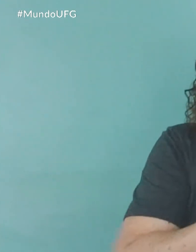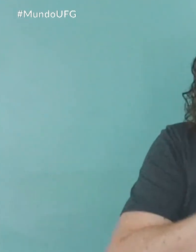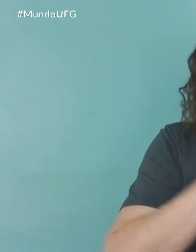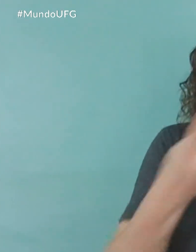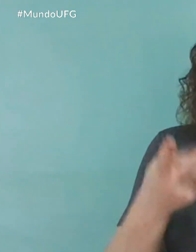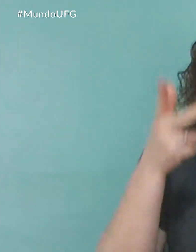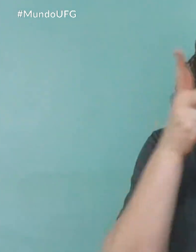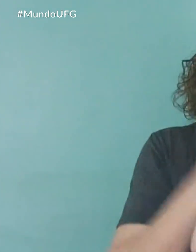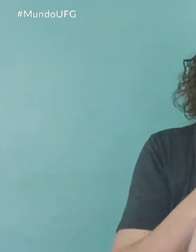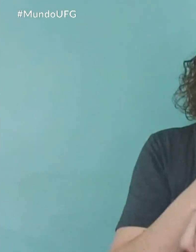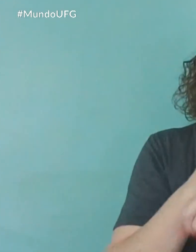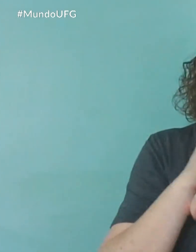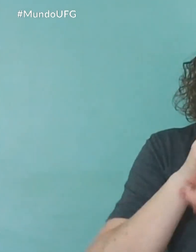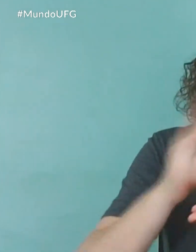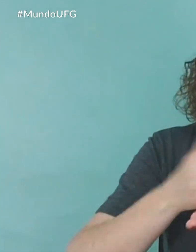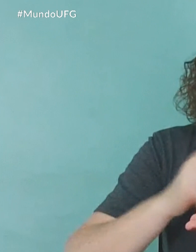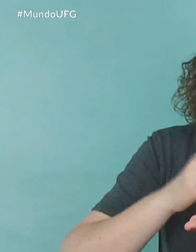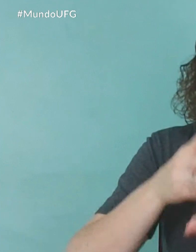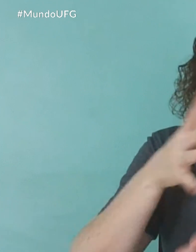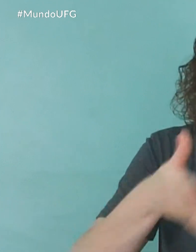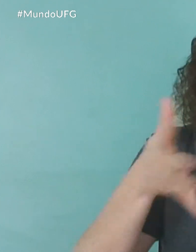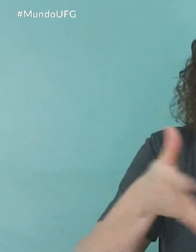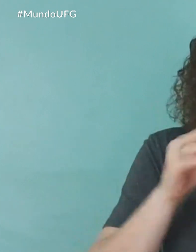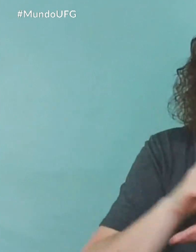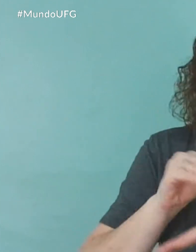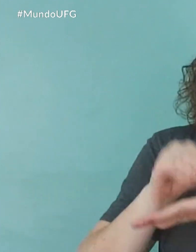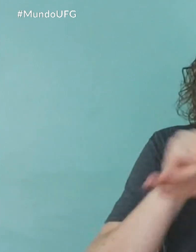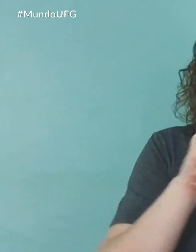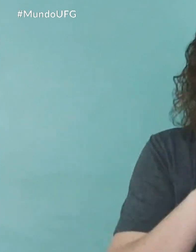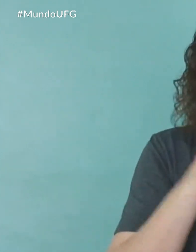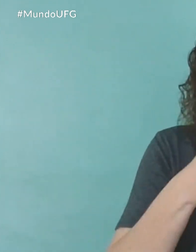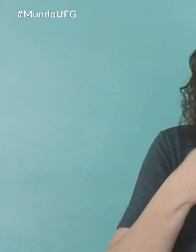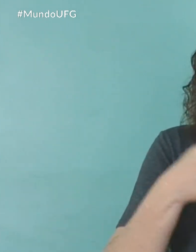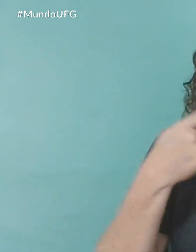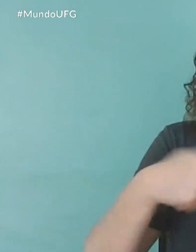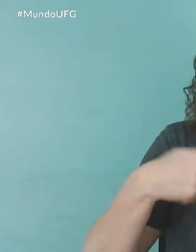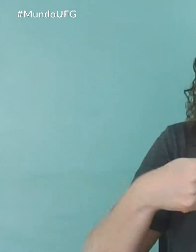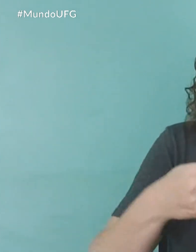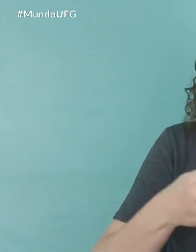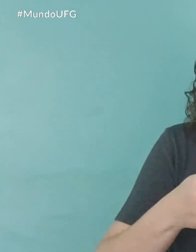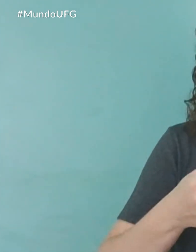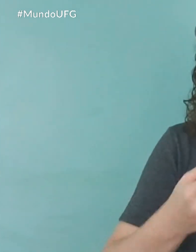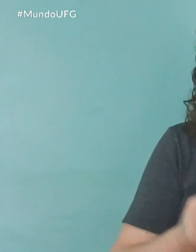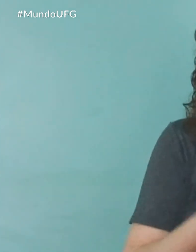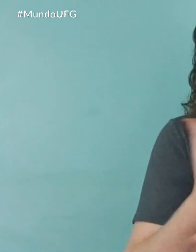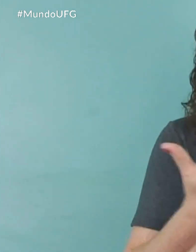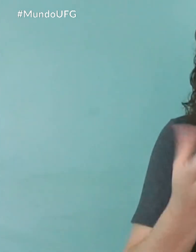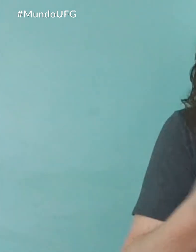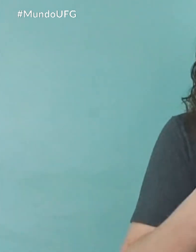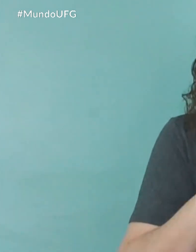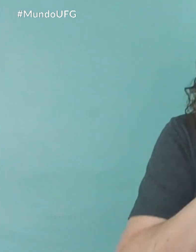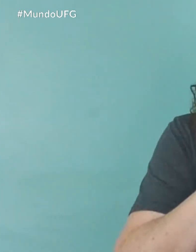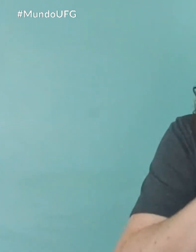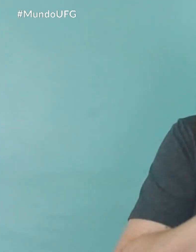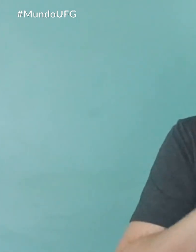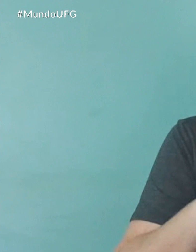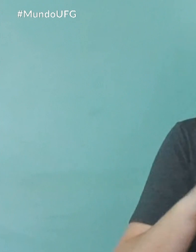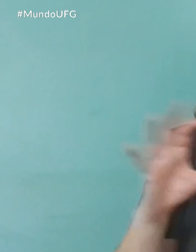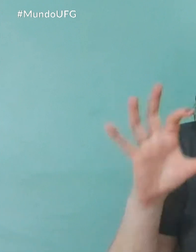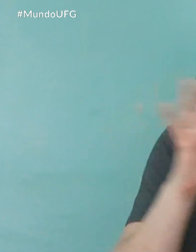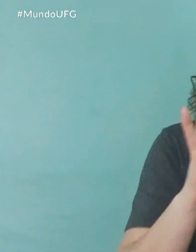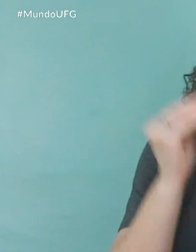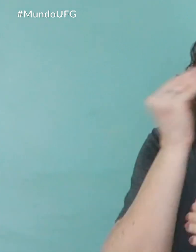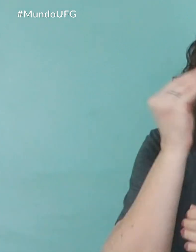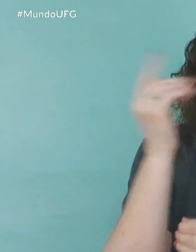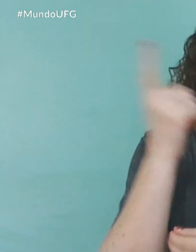questões envolvidas que apenas com fomento, com recursos nós conseguimos,